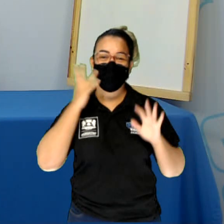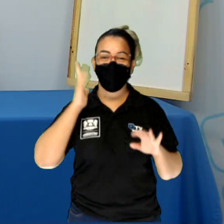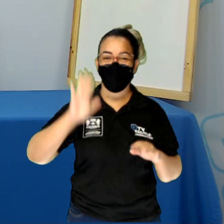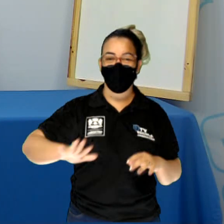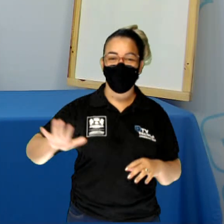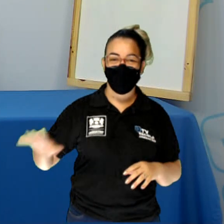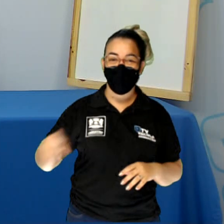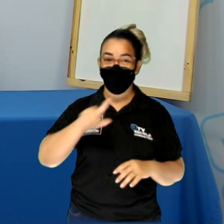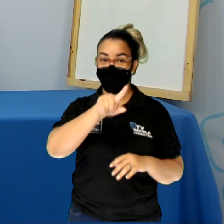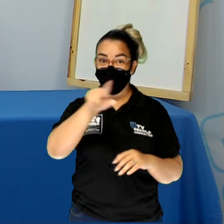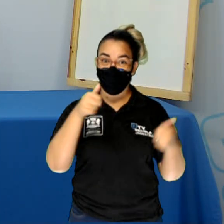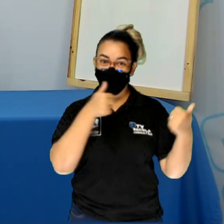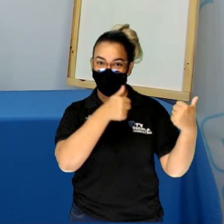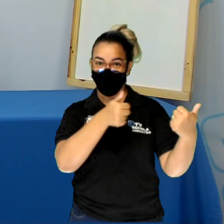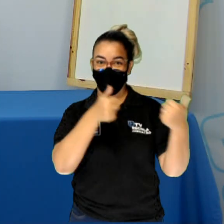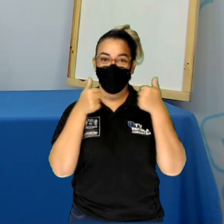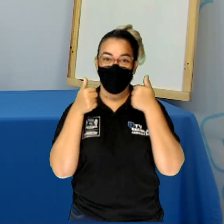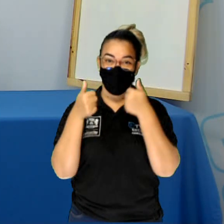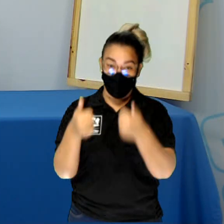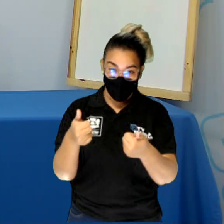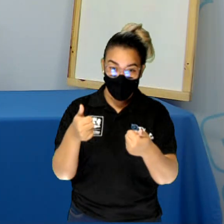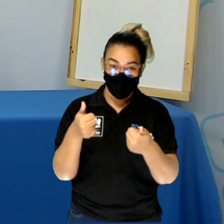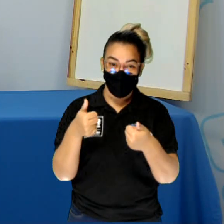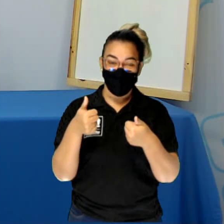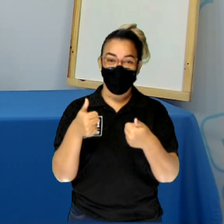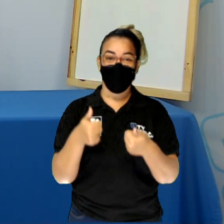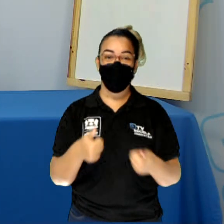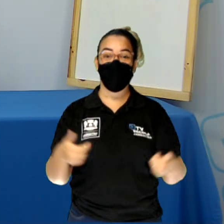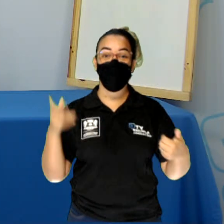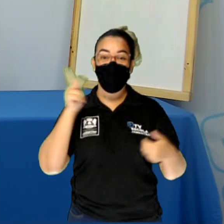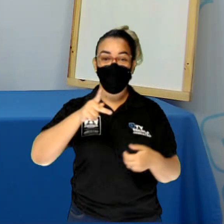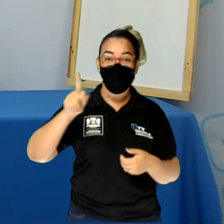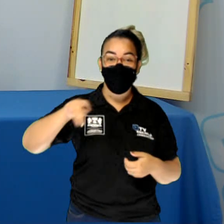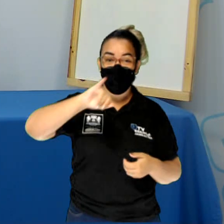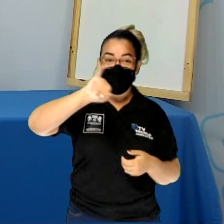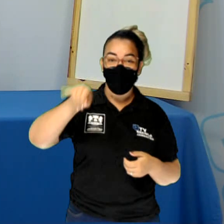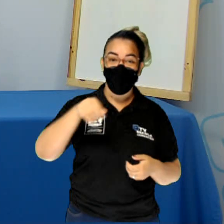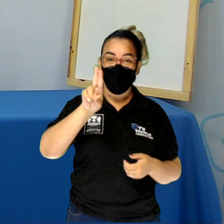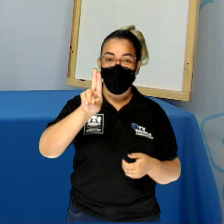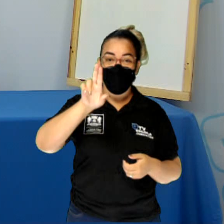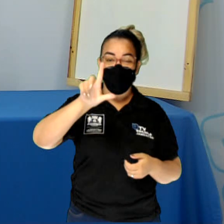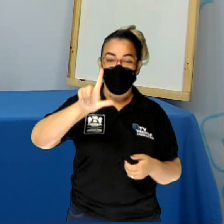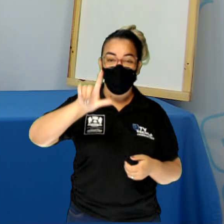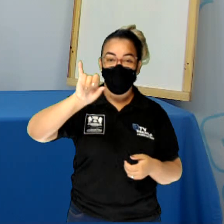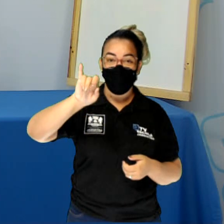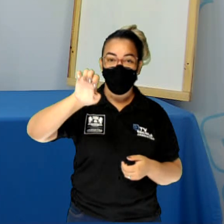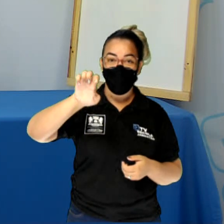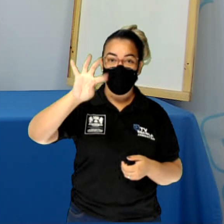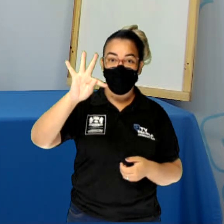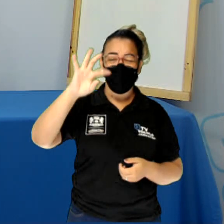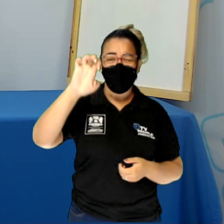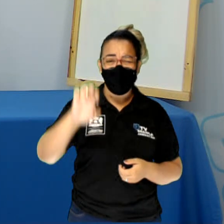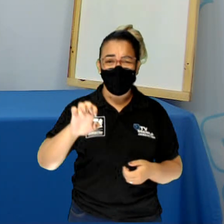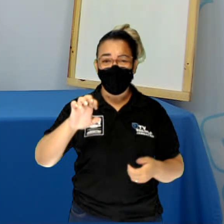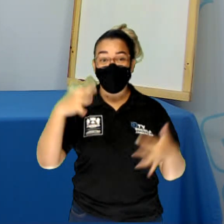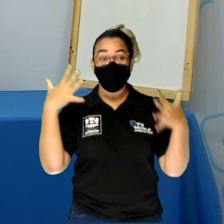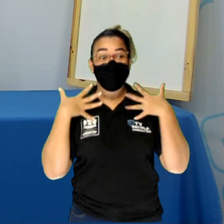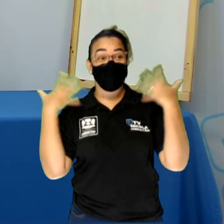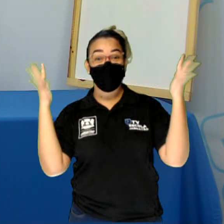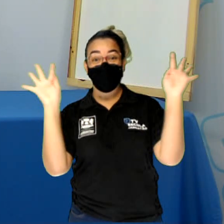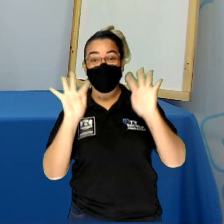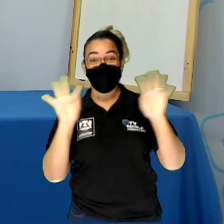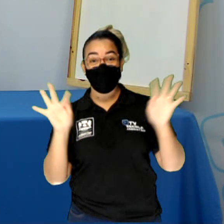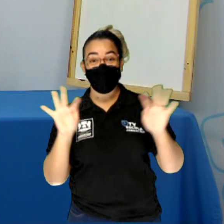Crianças, como vocês estão? Espero que todas estejam muito bem. Eu sou a professora Juliette e estou muito animada